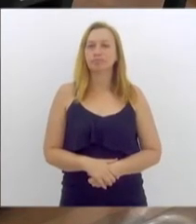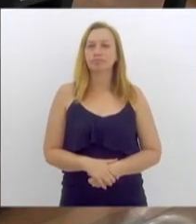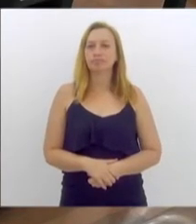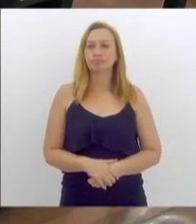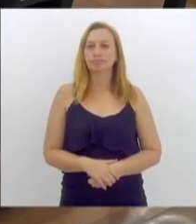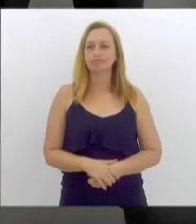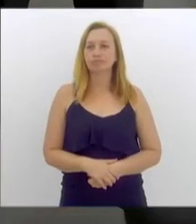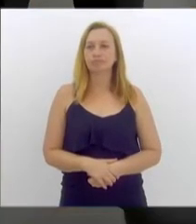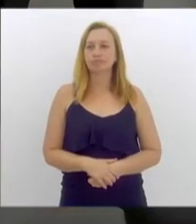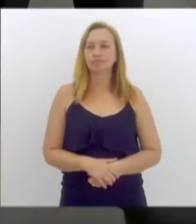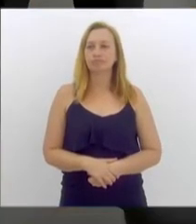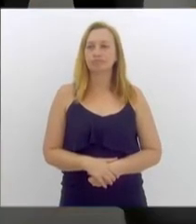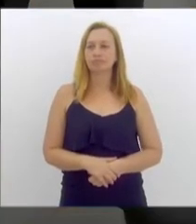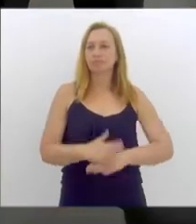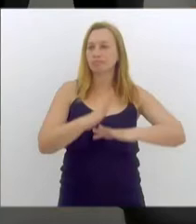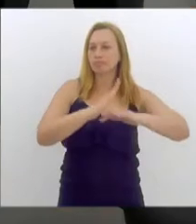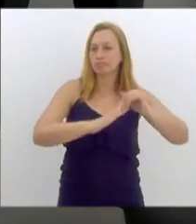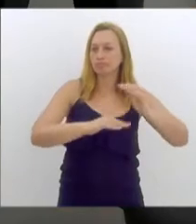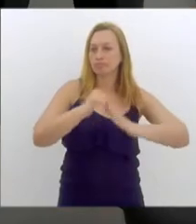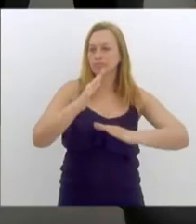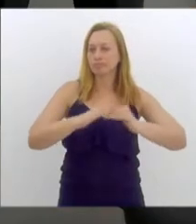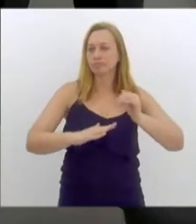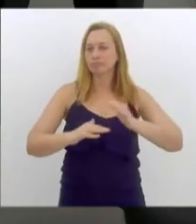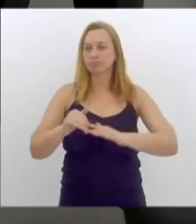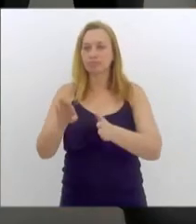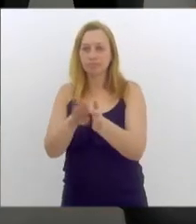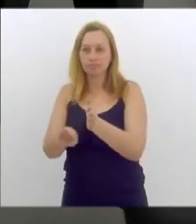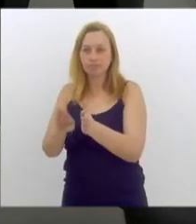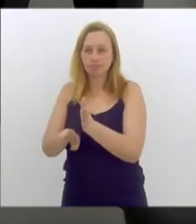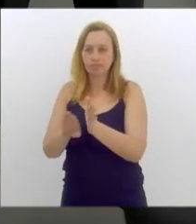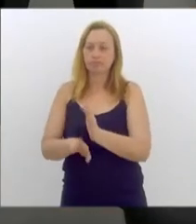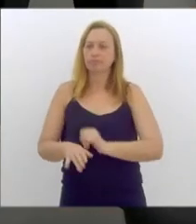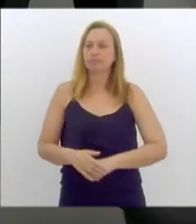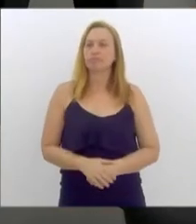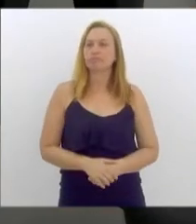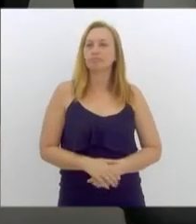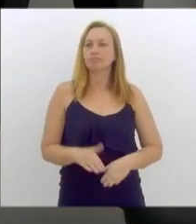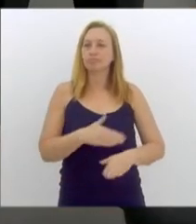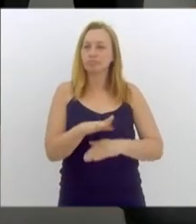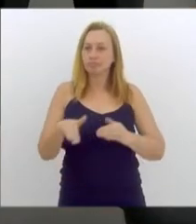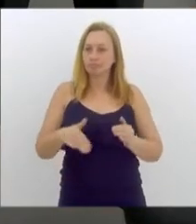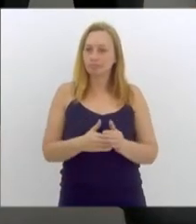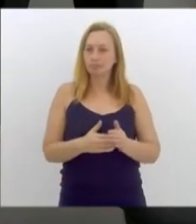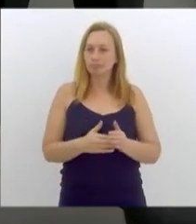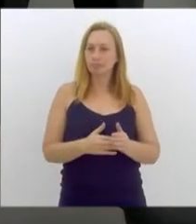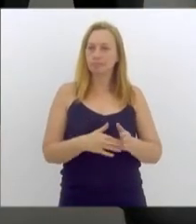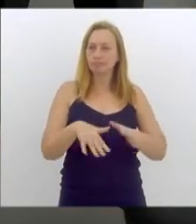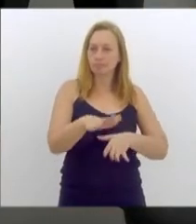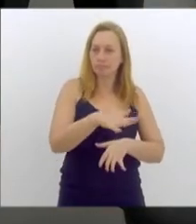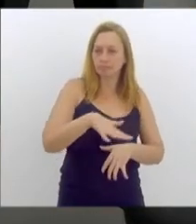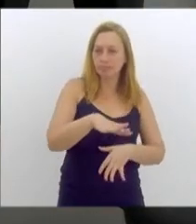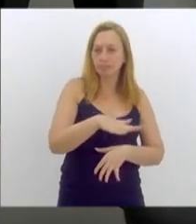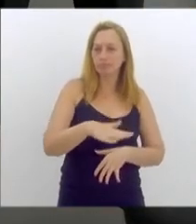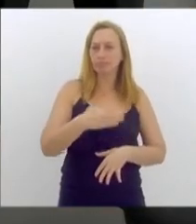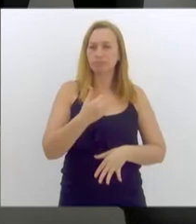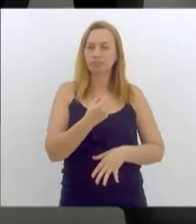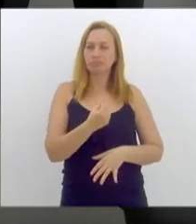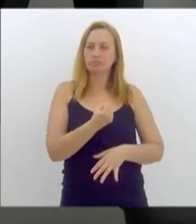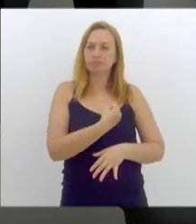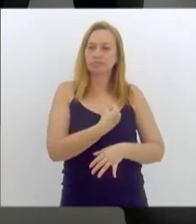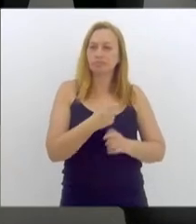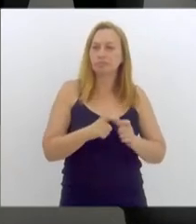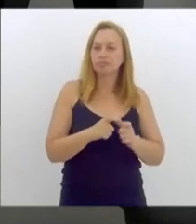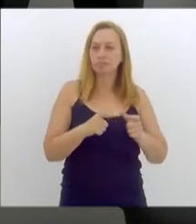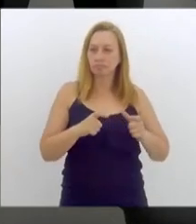por função as despesas por função elas também em todas as funções praticamente nós tivemos aumento